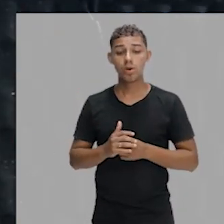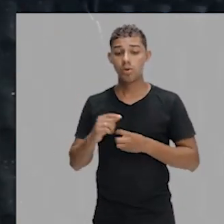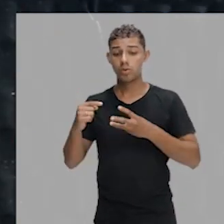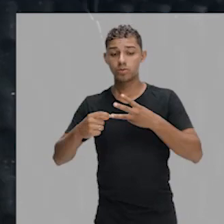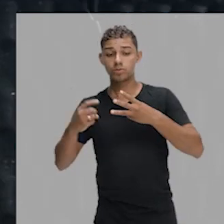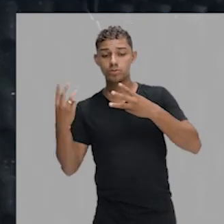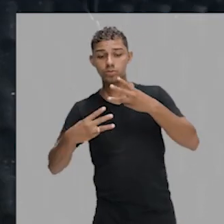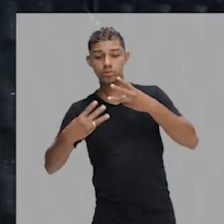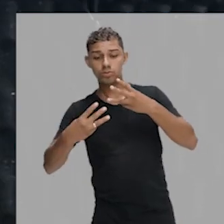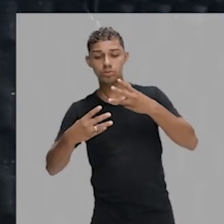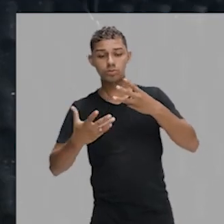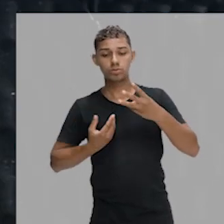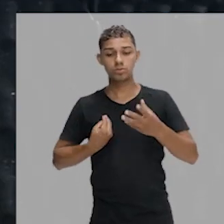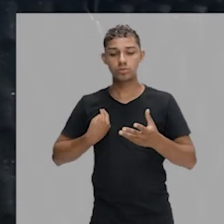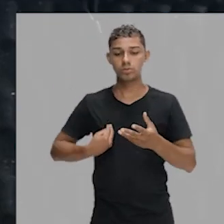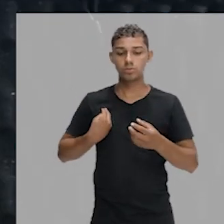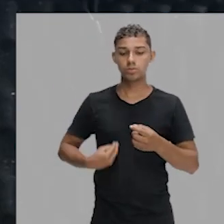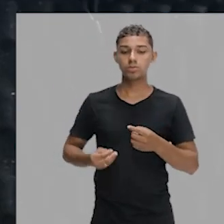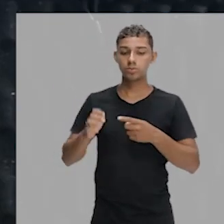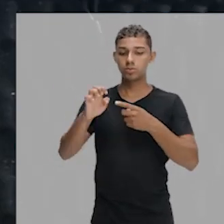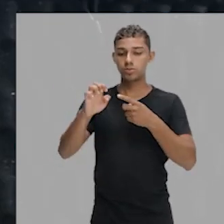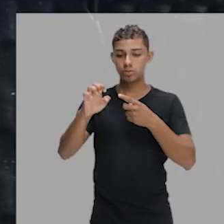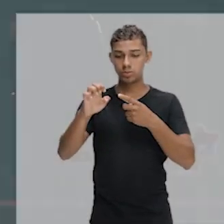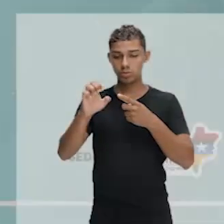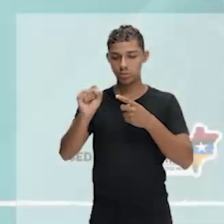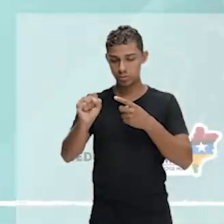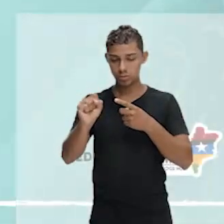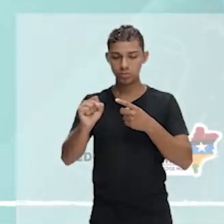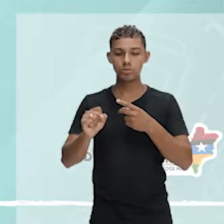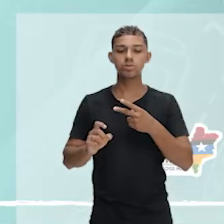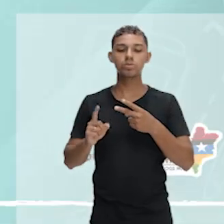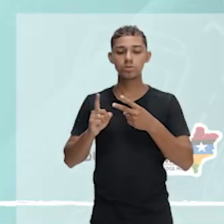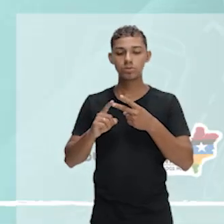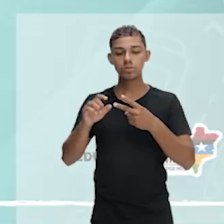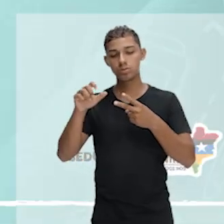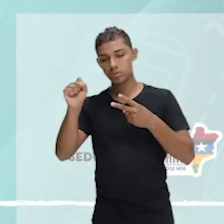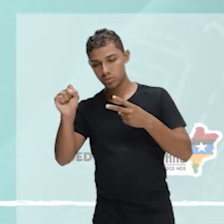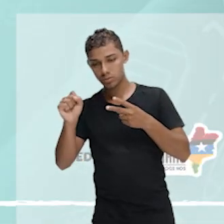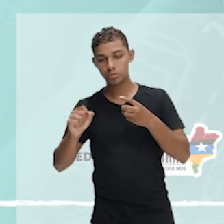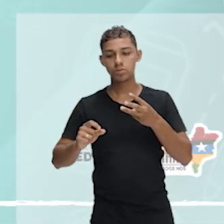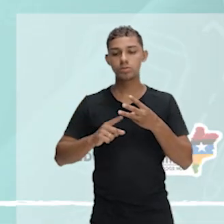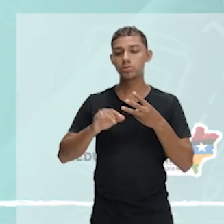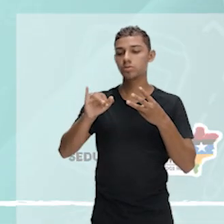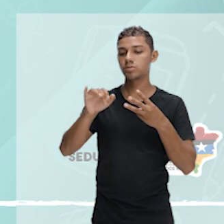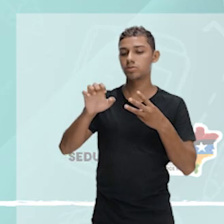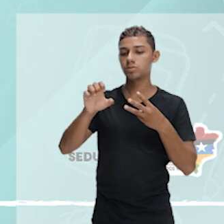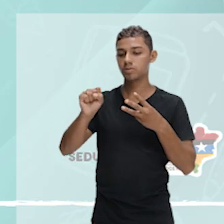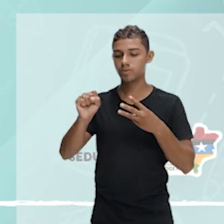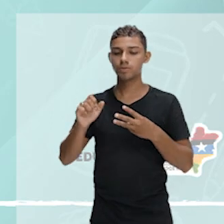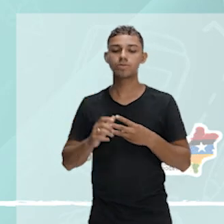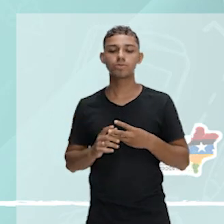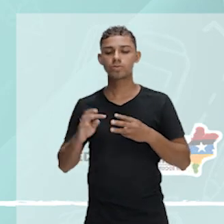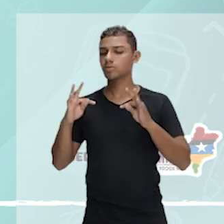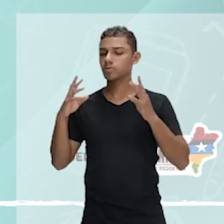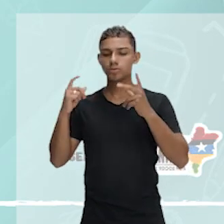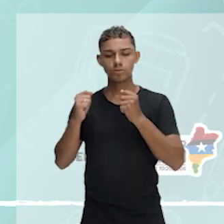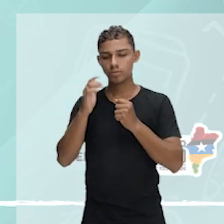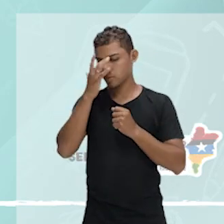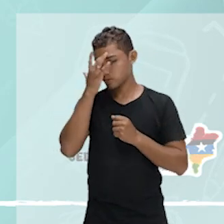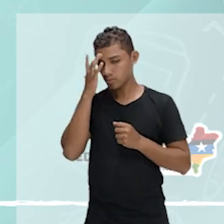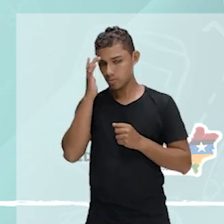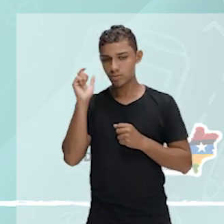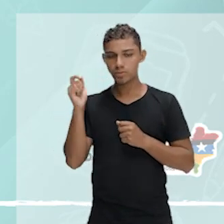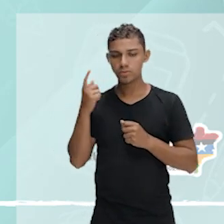pessoas sempre vamos ter S, ES ou IES no verbo. Para todas as outras